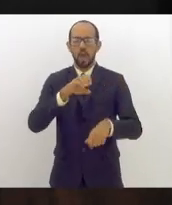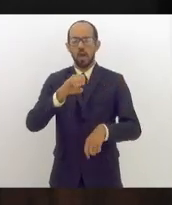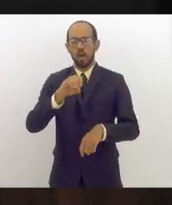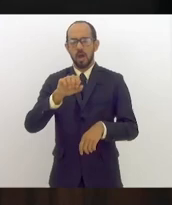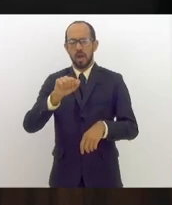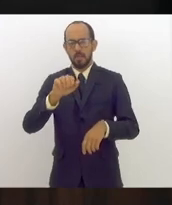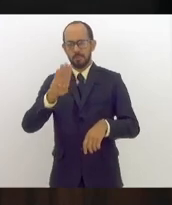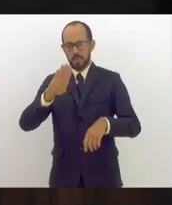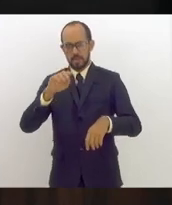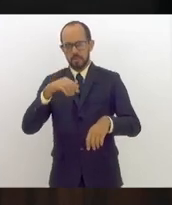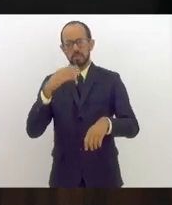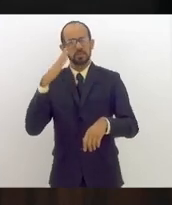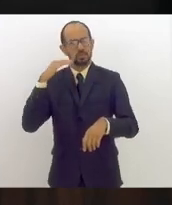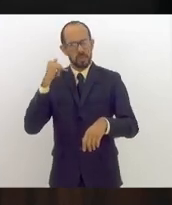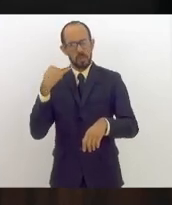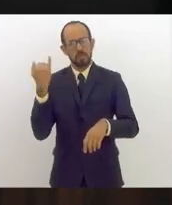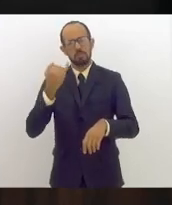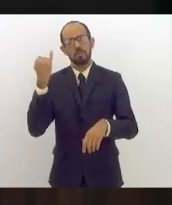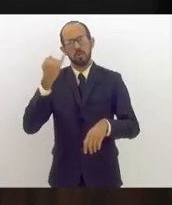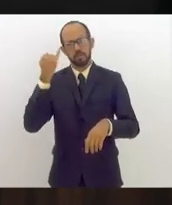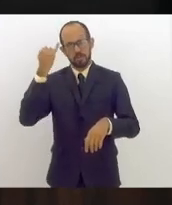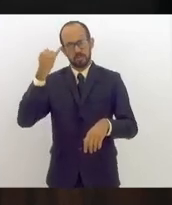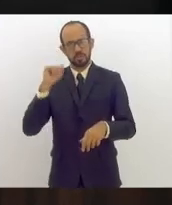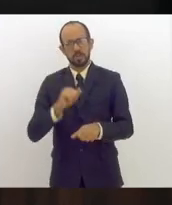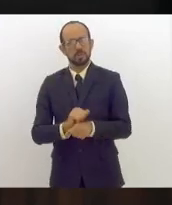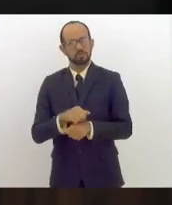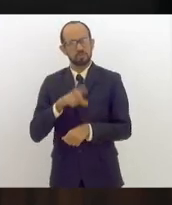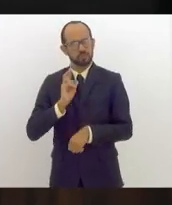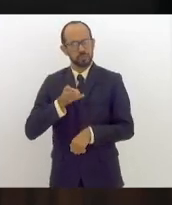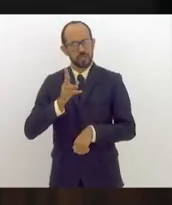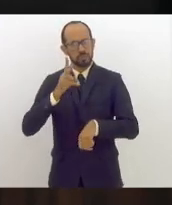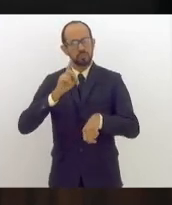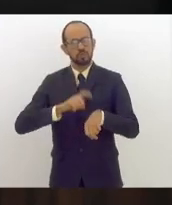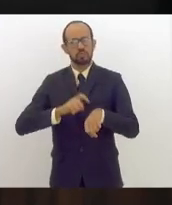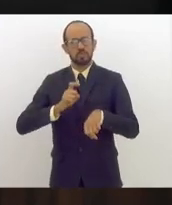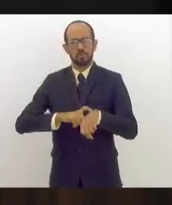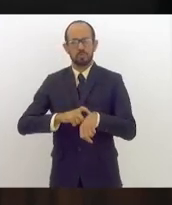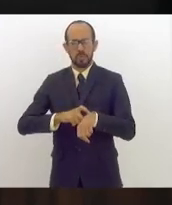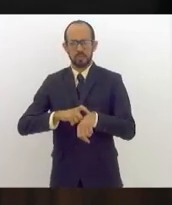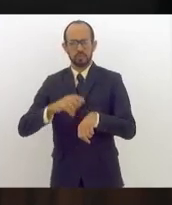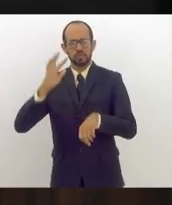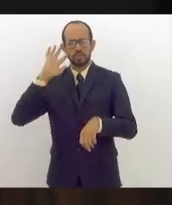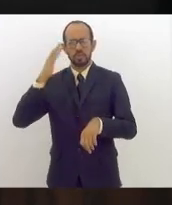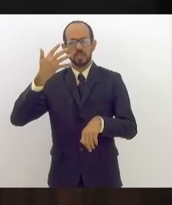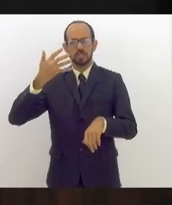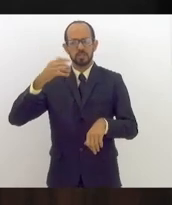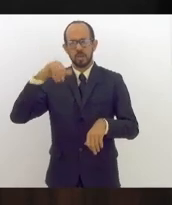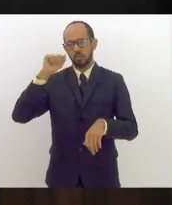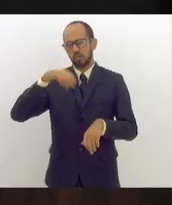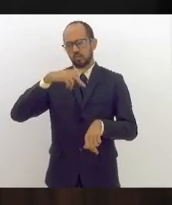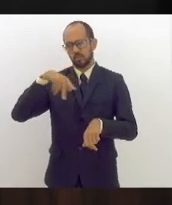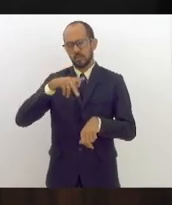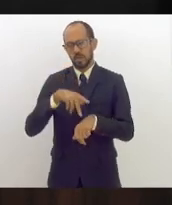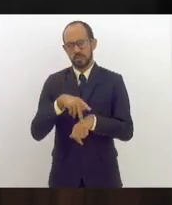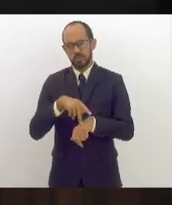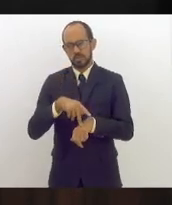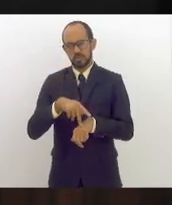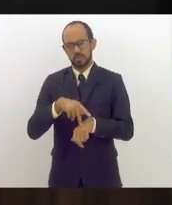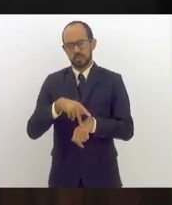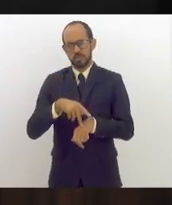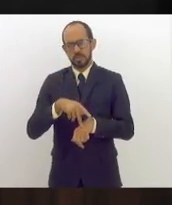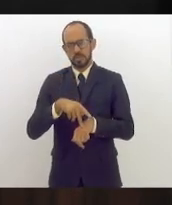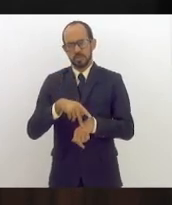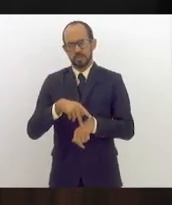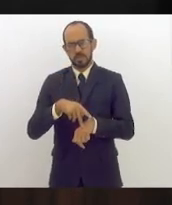ordem sempre nos momentos decisivos do nosso país não foi diferente agora nessa última quadra